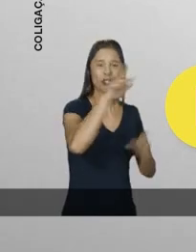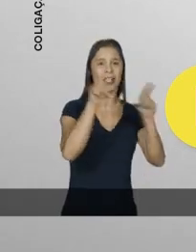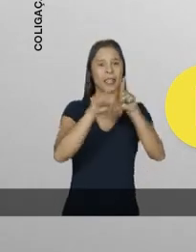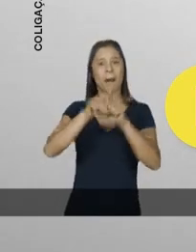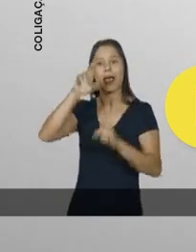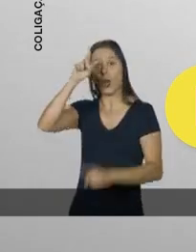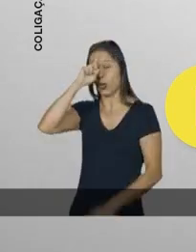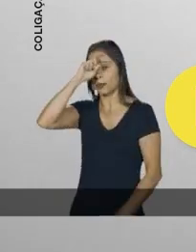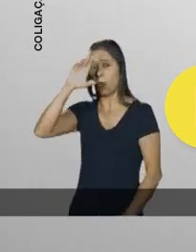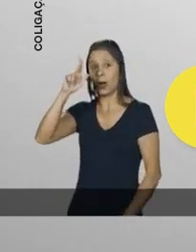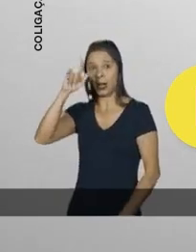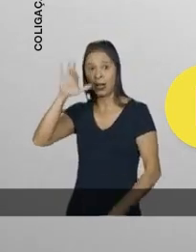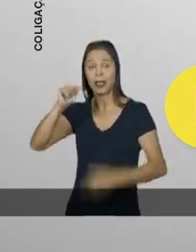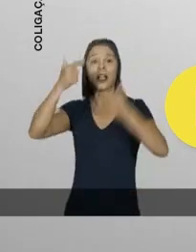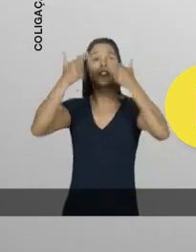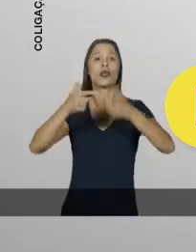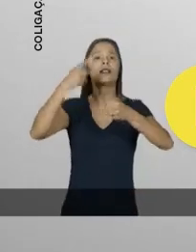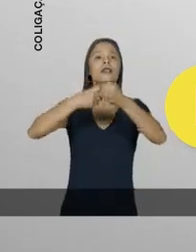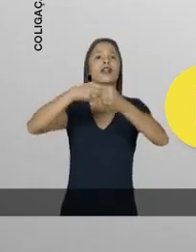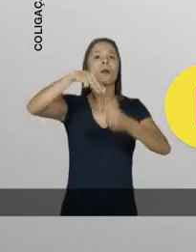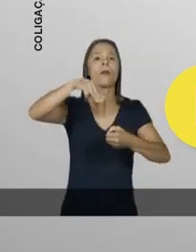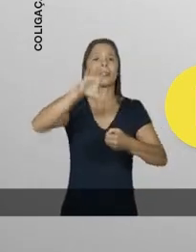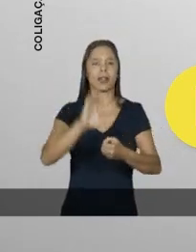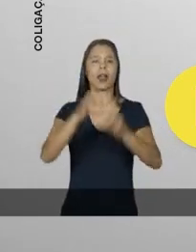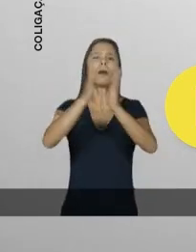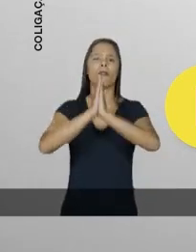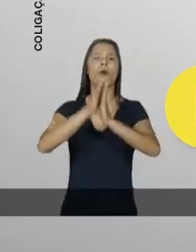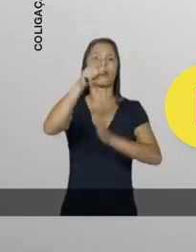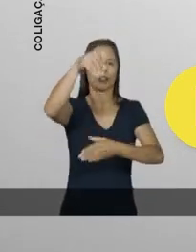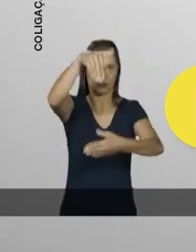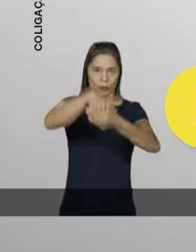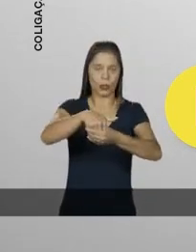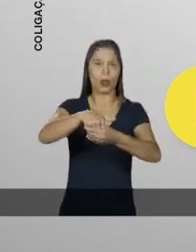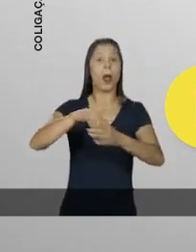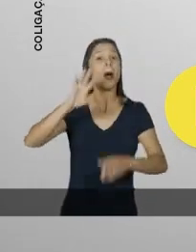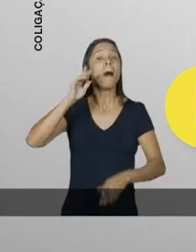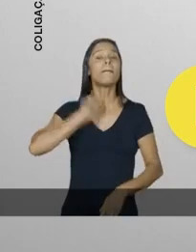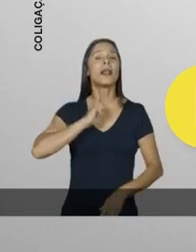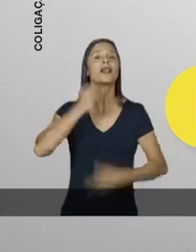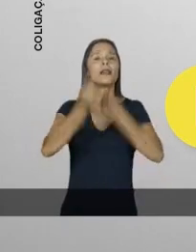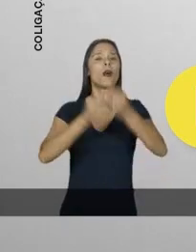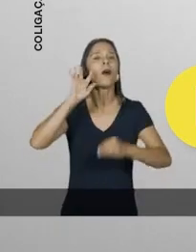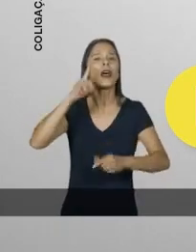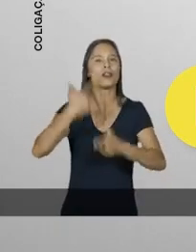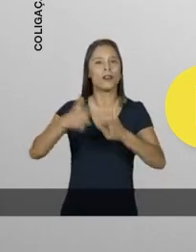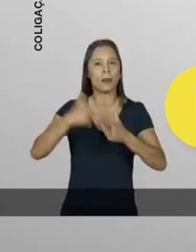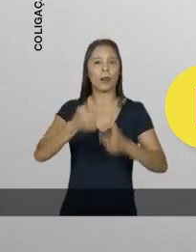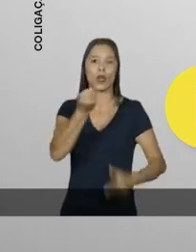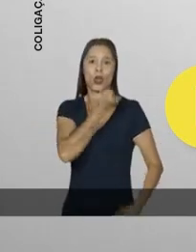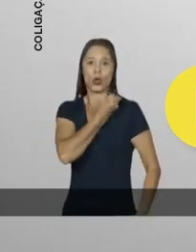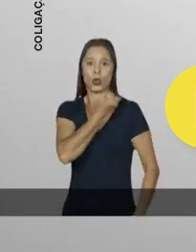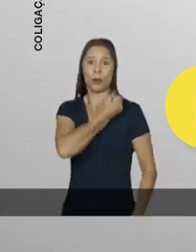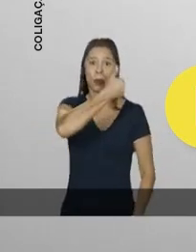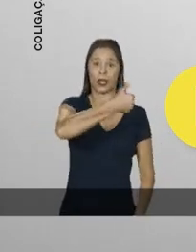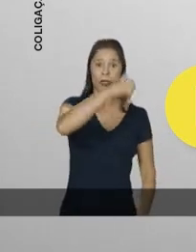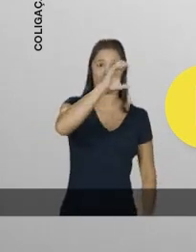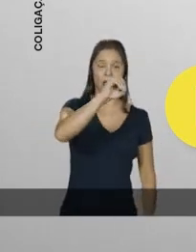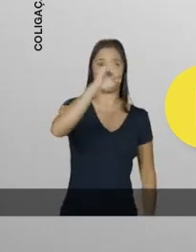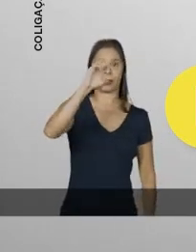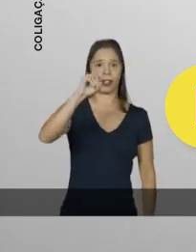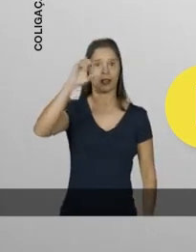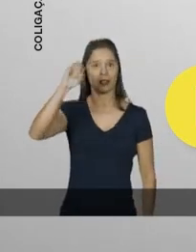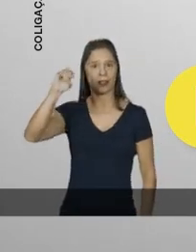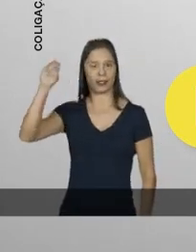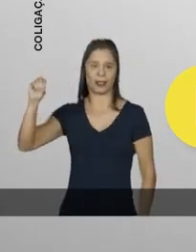e cirurgias pela Fundação Wilton Rocha e Hospital das Clínicas de Montes Claros. Peço seu voto. Minas tem jeito.